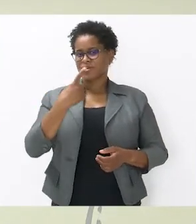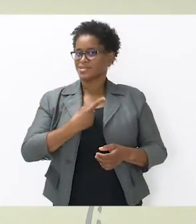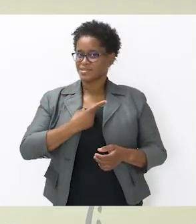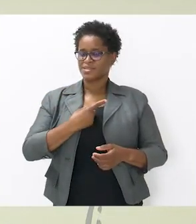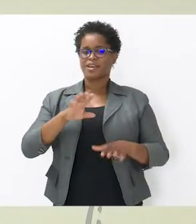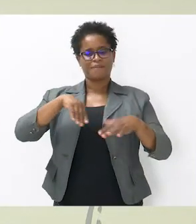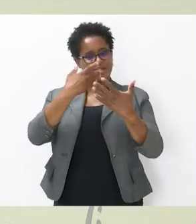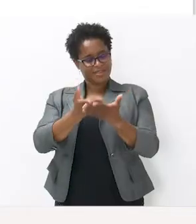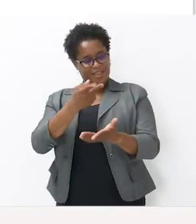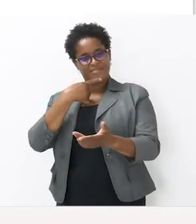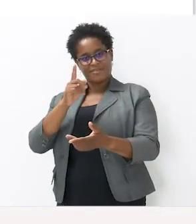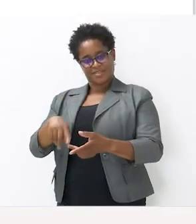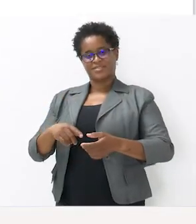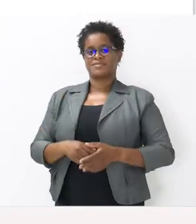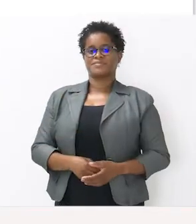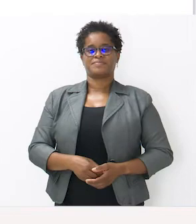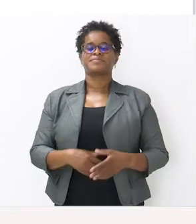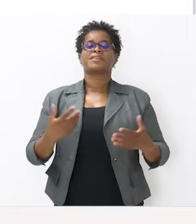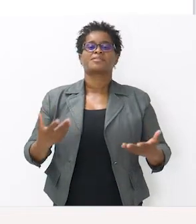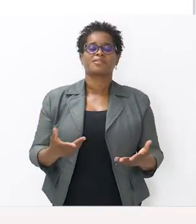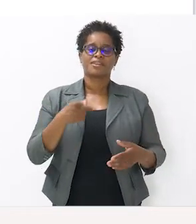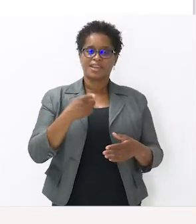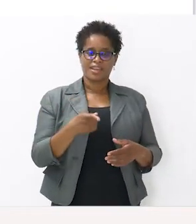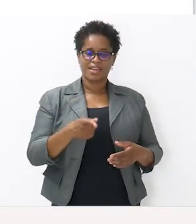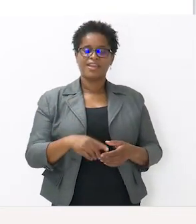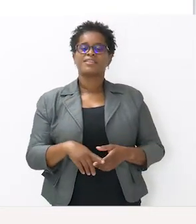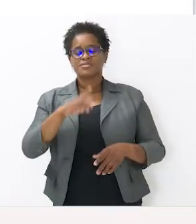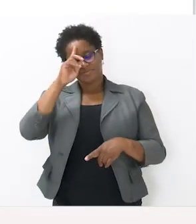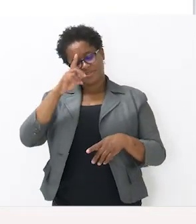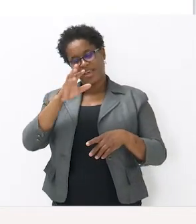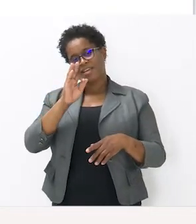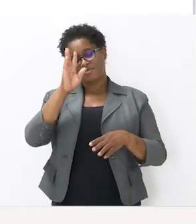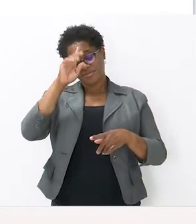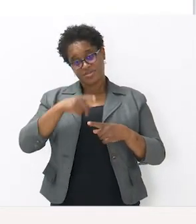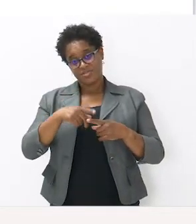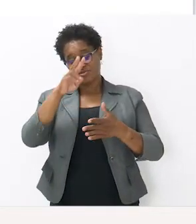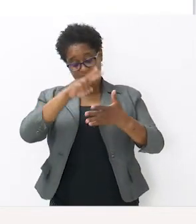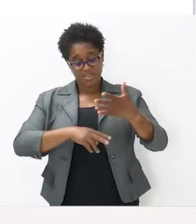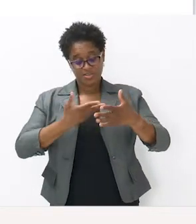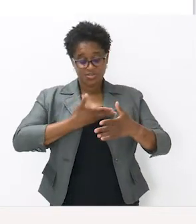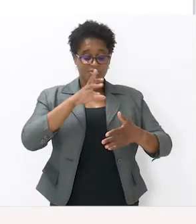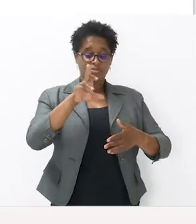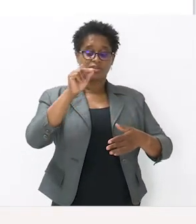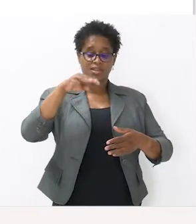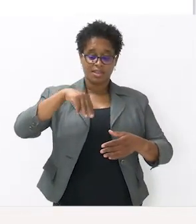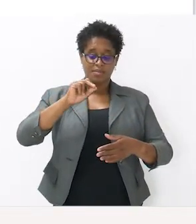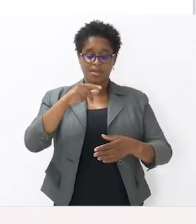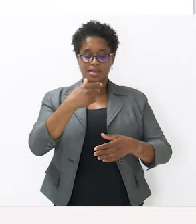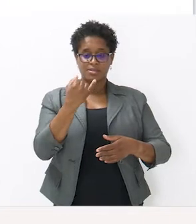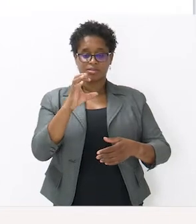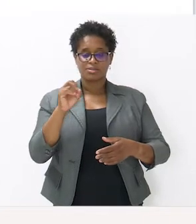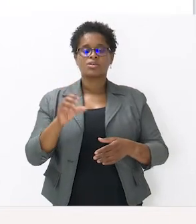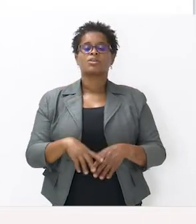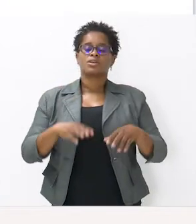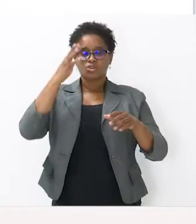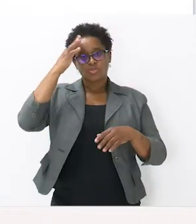ser representada. Então, esta é a finalidade do texto dramático. E o